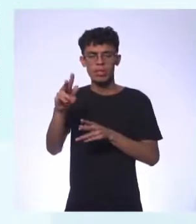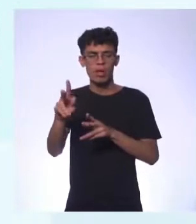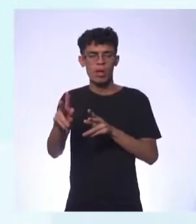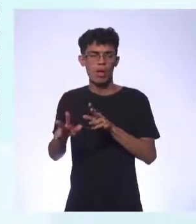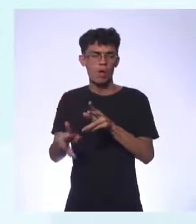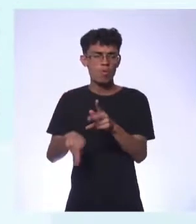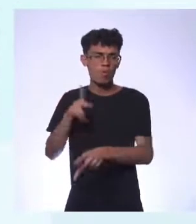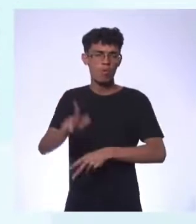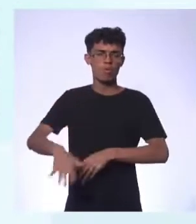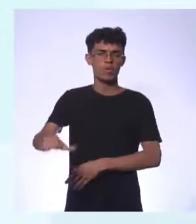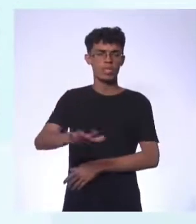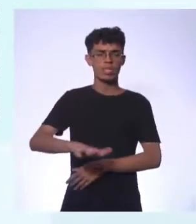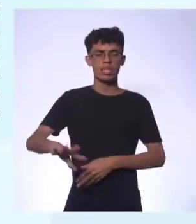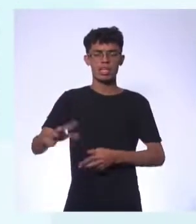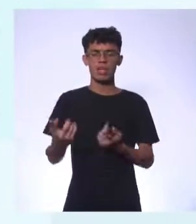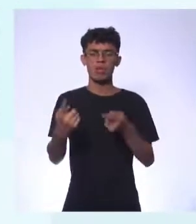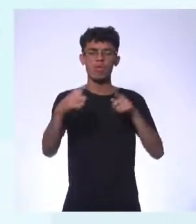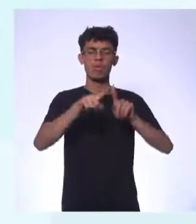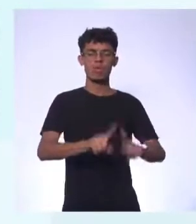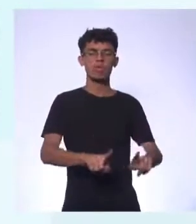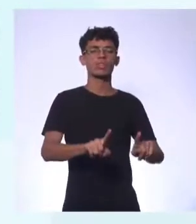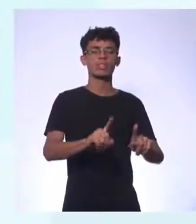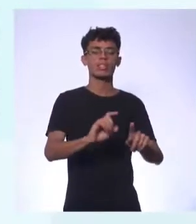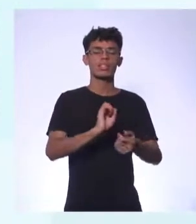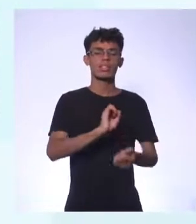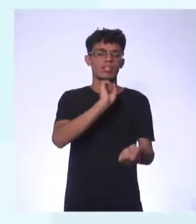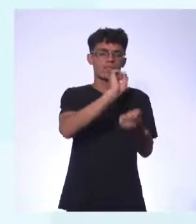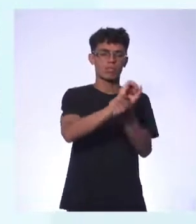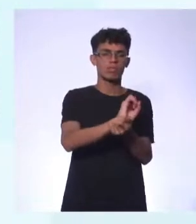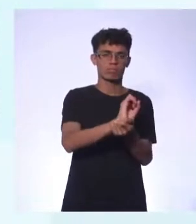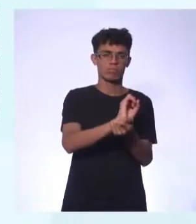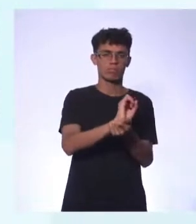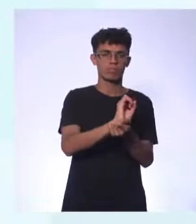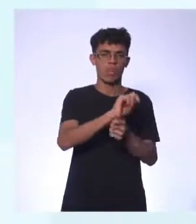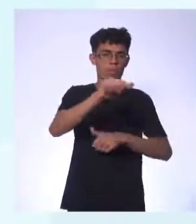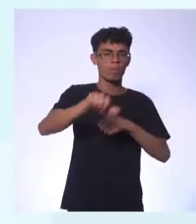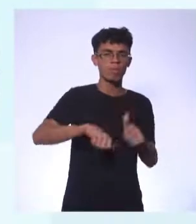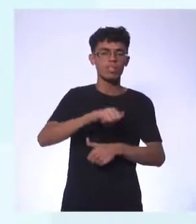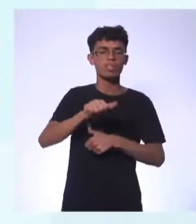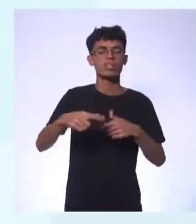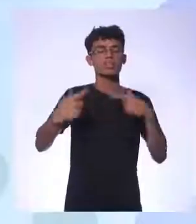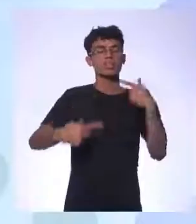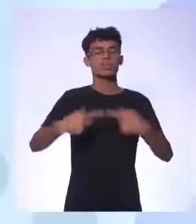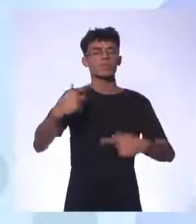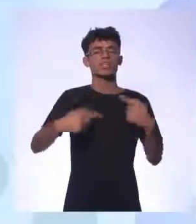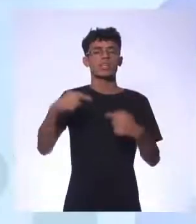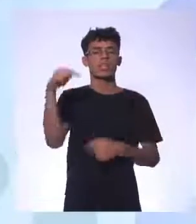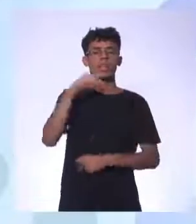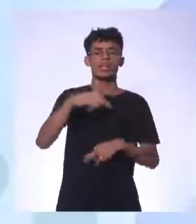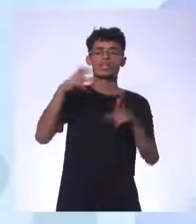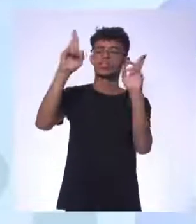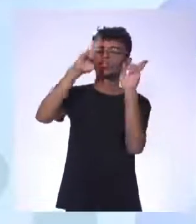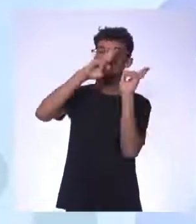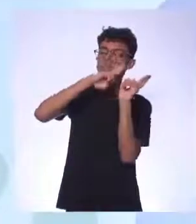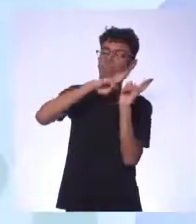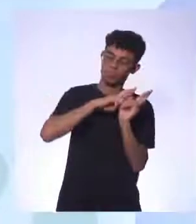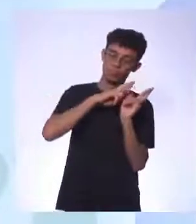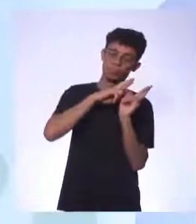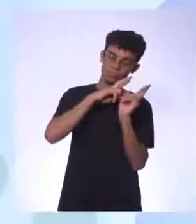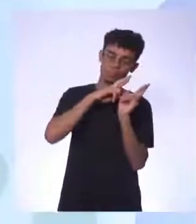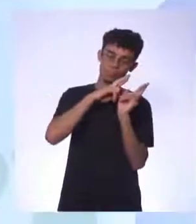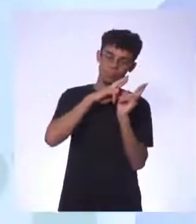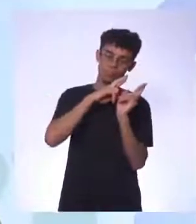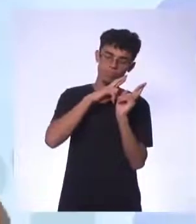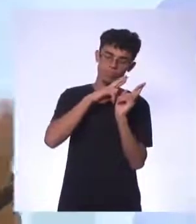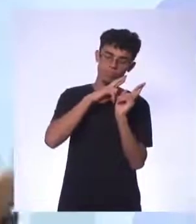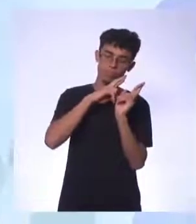lutando pela abolição da escravatura, pela uma mudança na política, esse cara está fazendo o quê? Ele está dormindo, né?